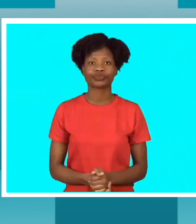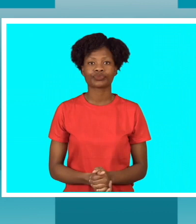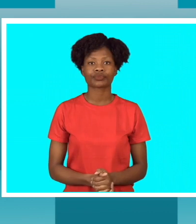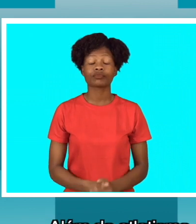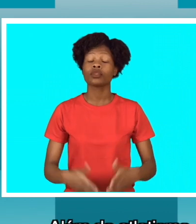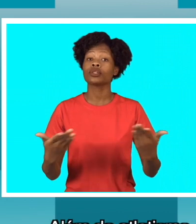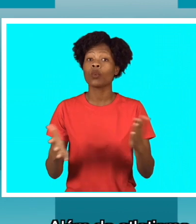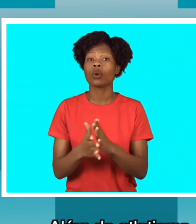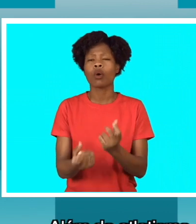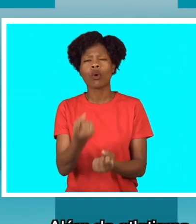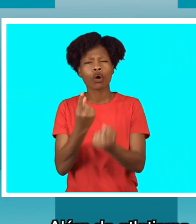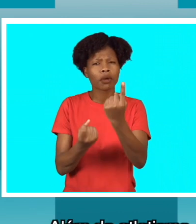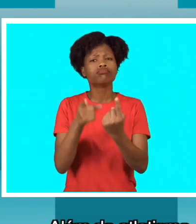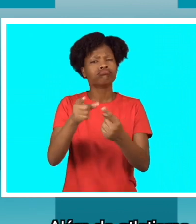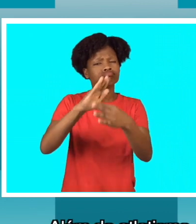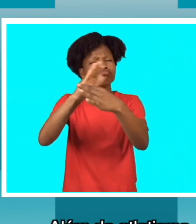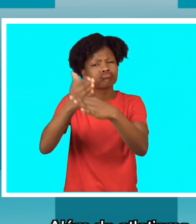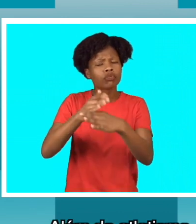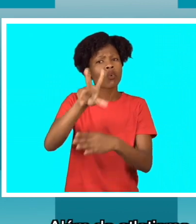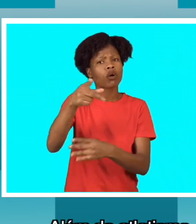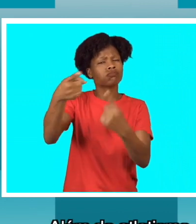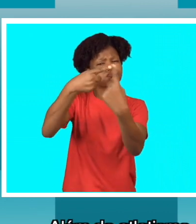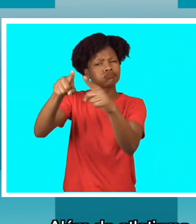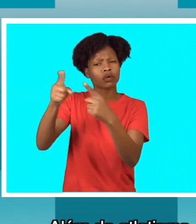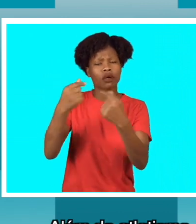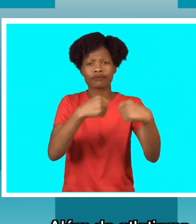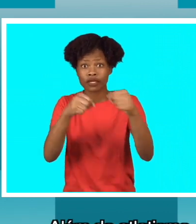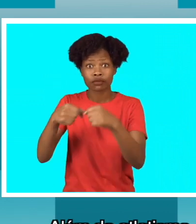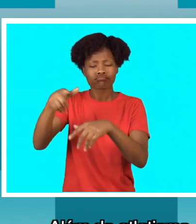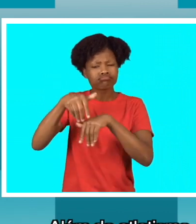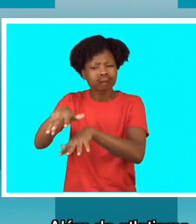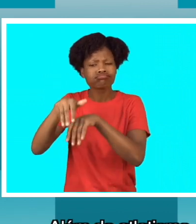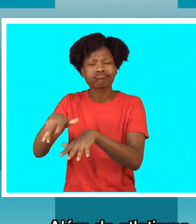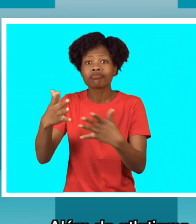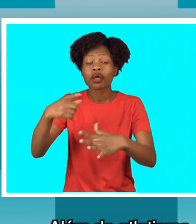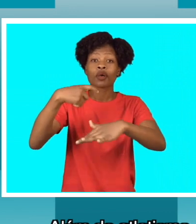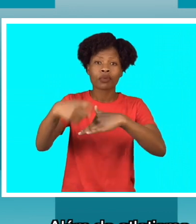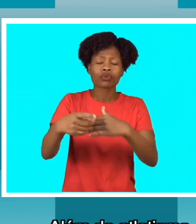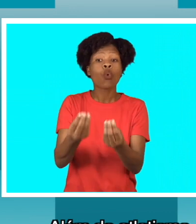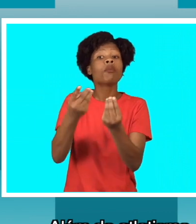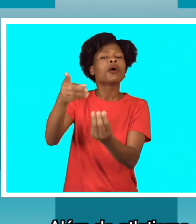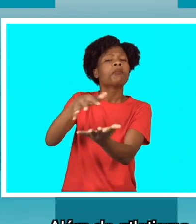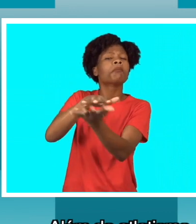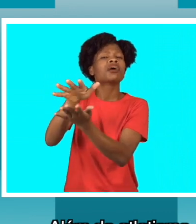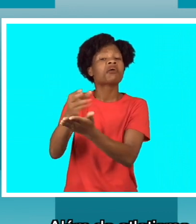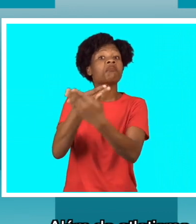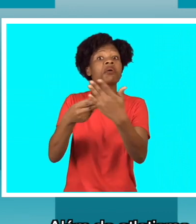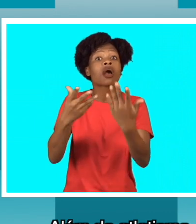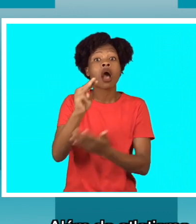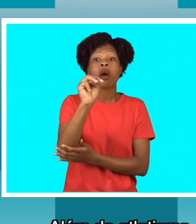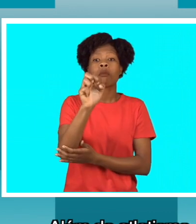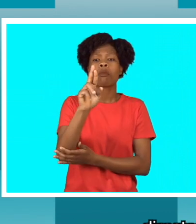Além da corrida, várias outras atividades marcaram a semana, tal como explica Maria